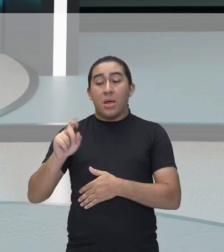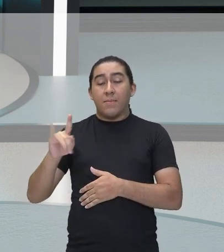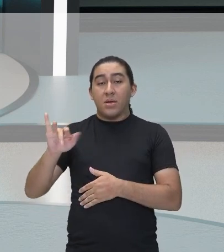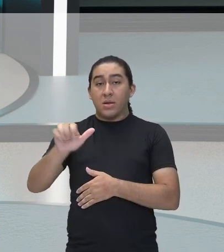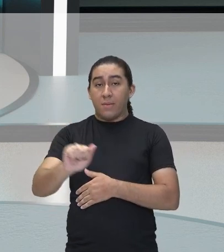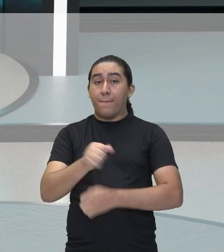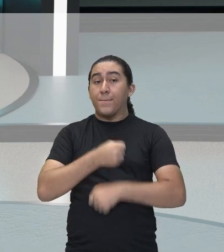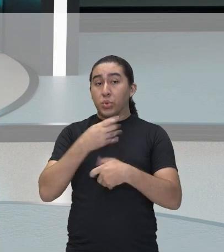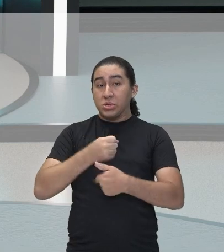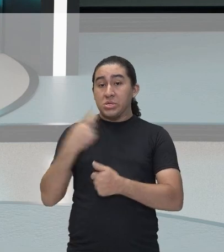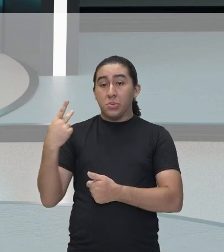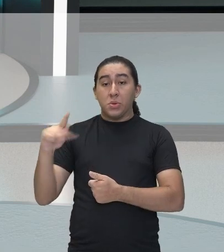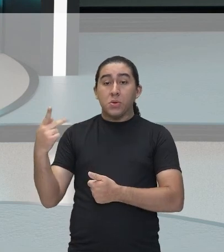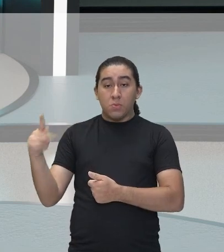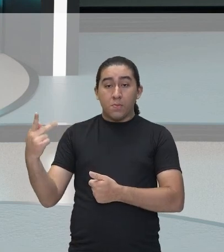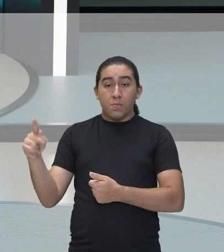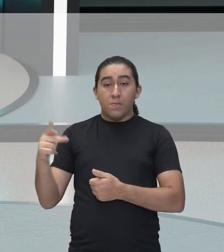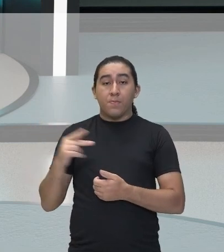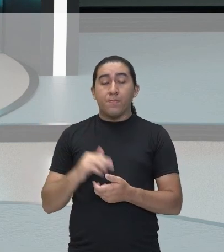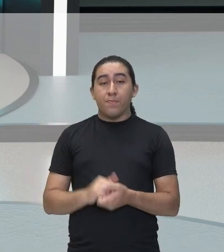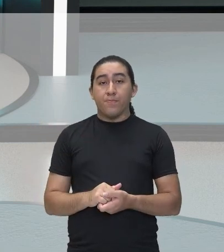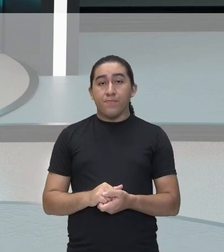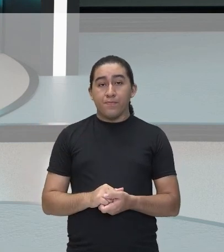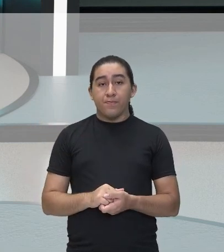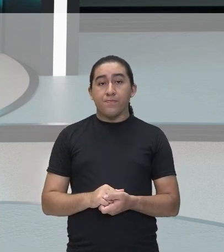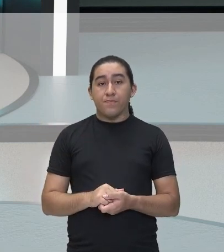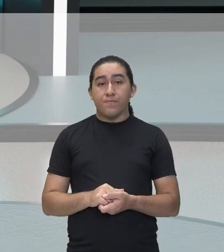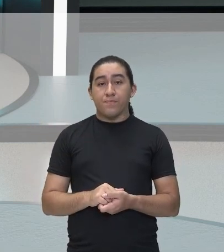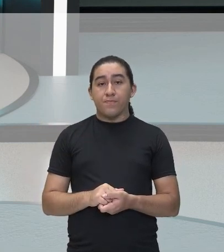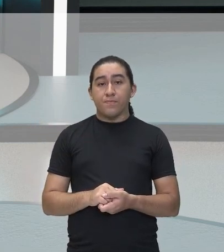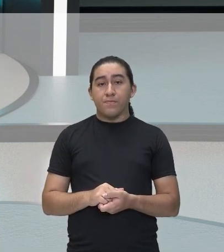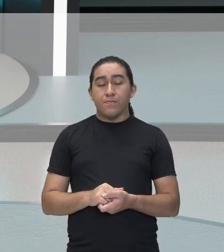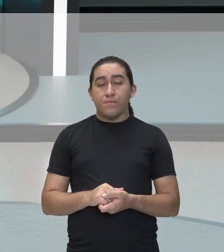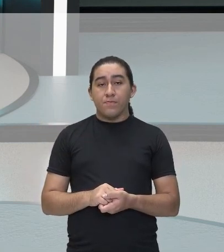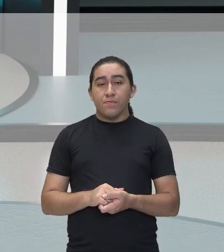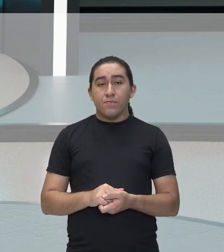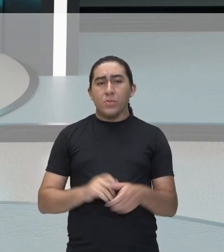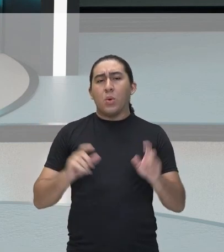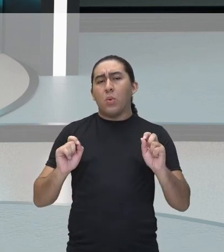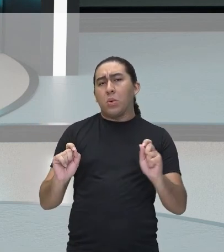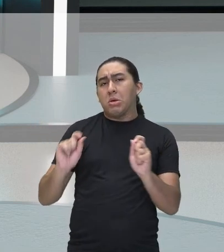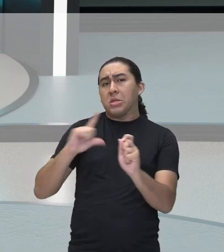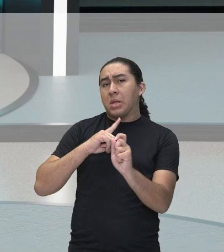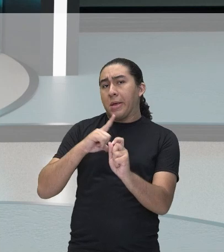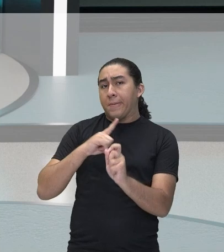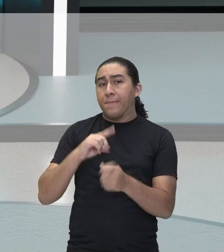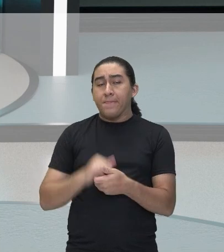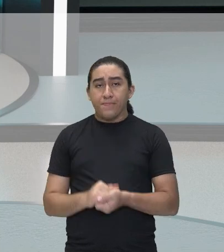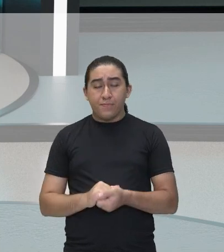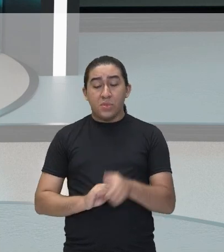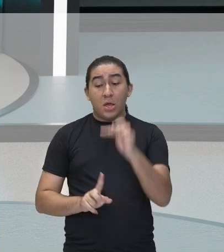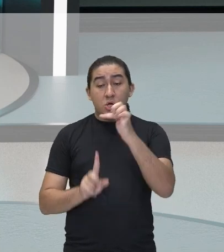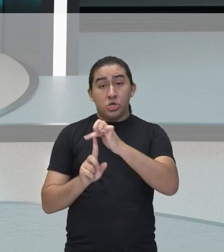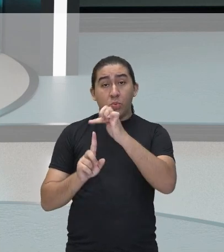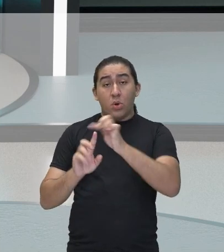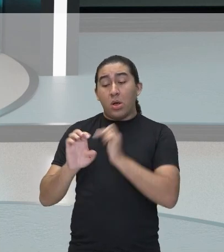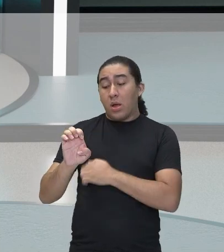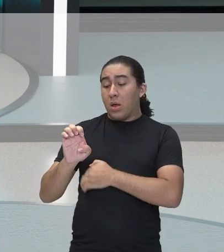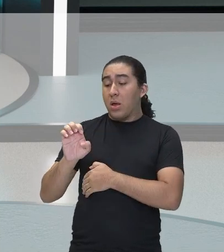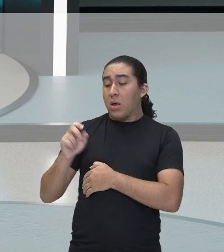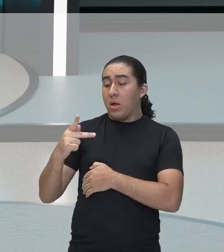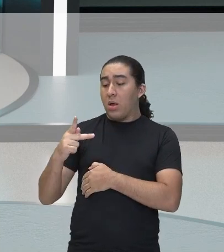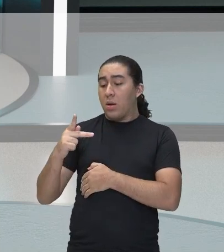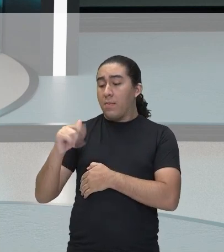ele traz também. Então, a poesia épica, o que é que traz? Vocês veem que a épica, né, são